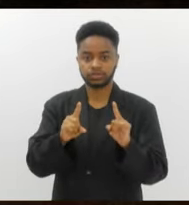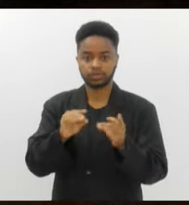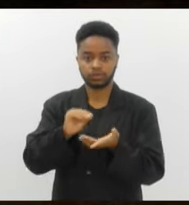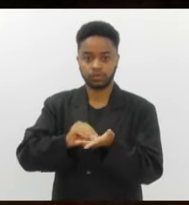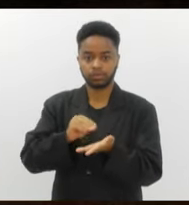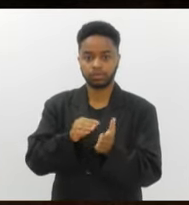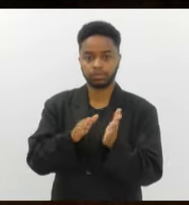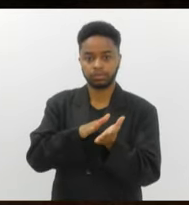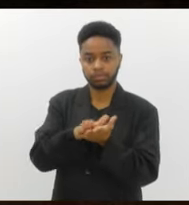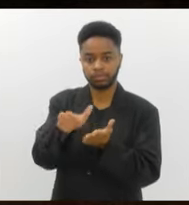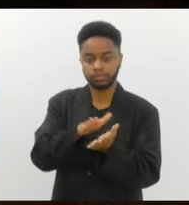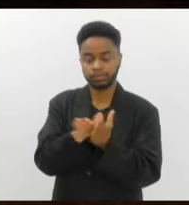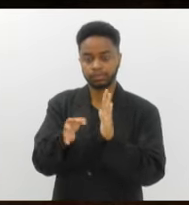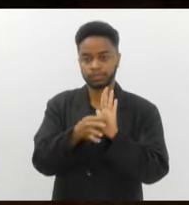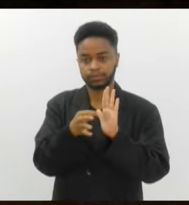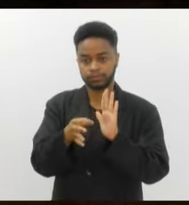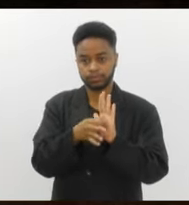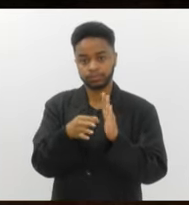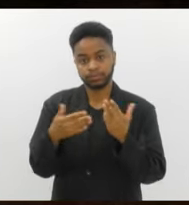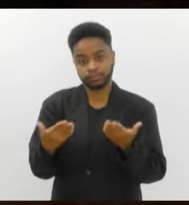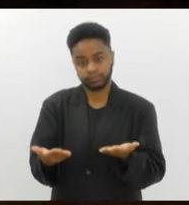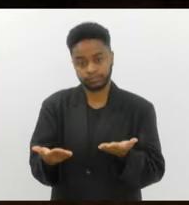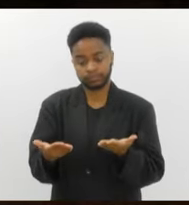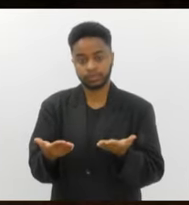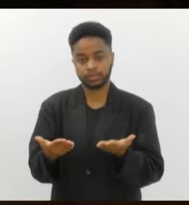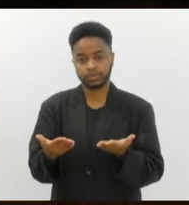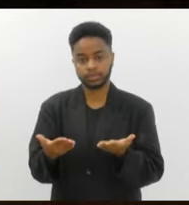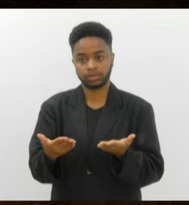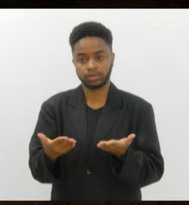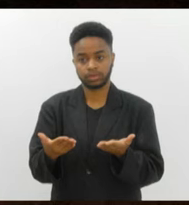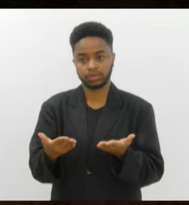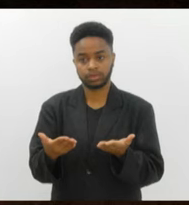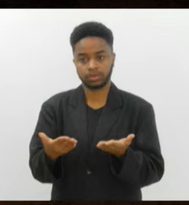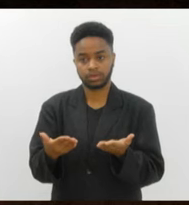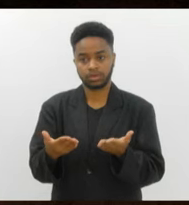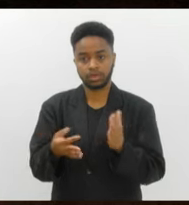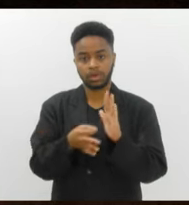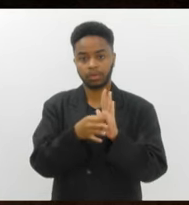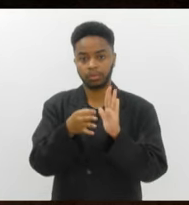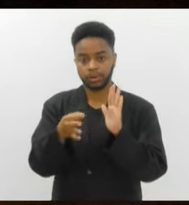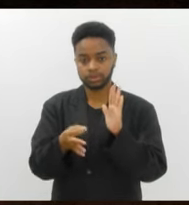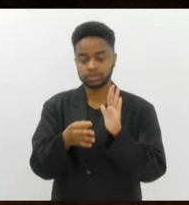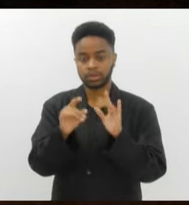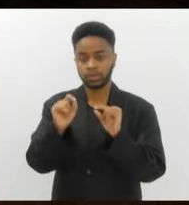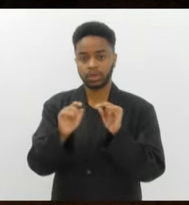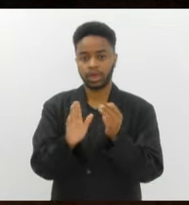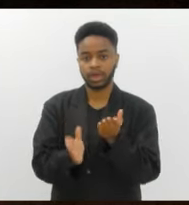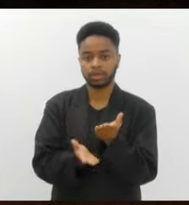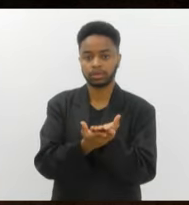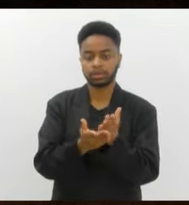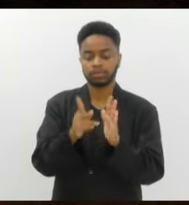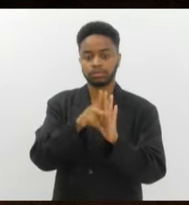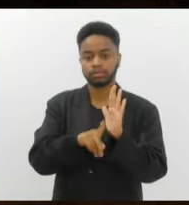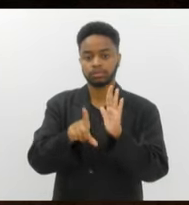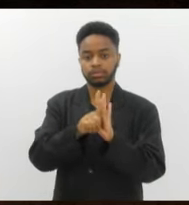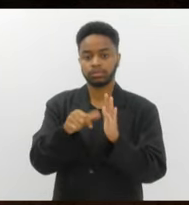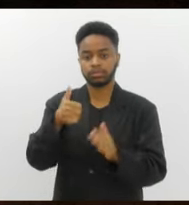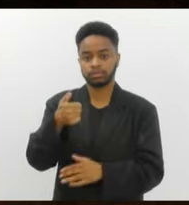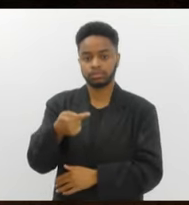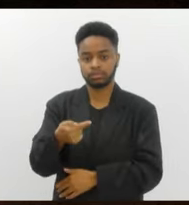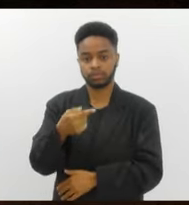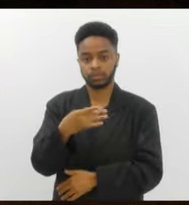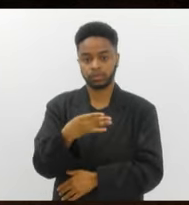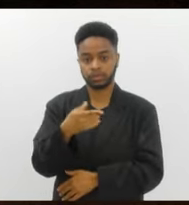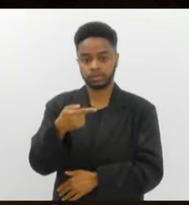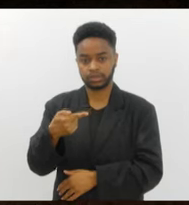ainda. Então, não obstante a isso, o parecer é pela anexação ao projeto de lei 1747